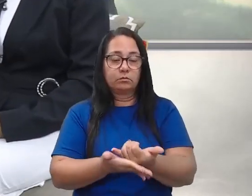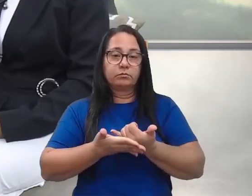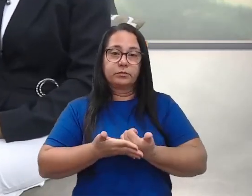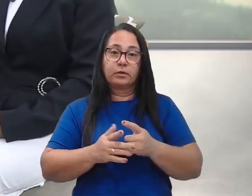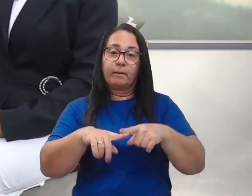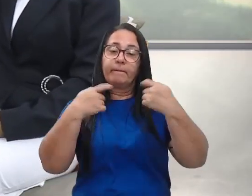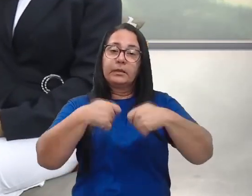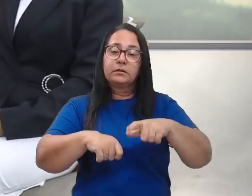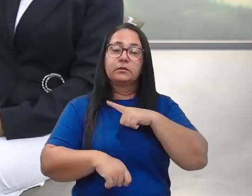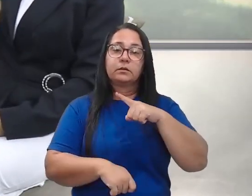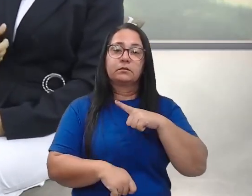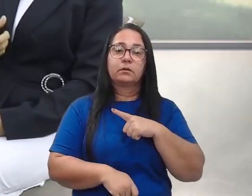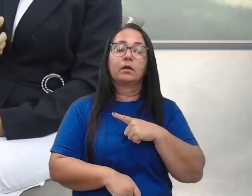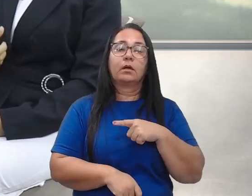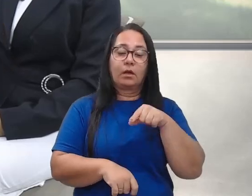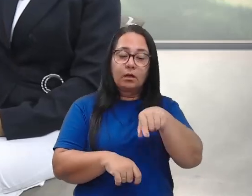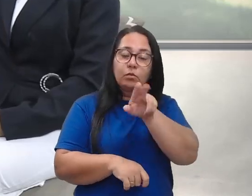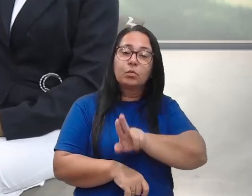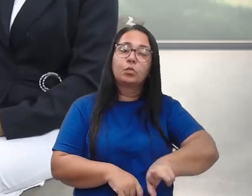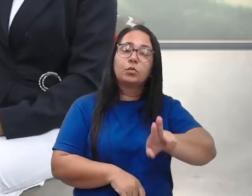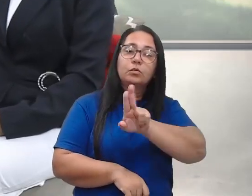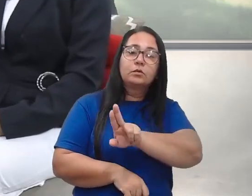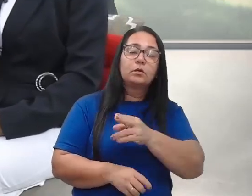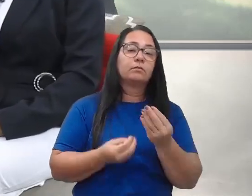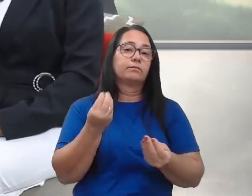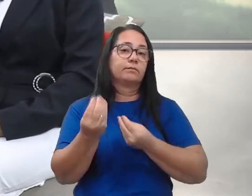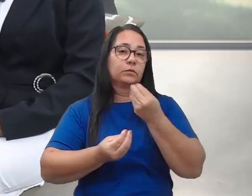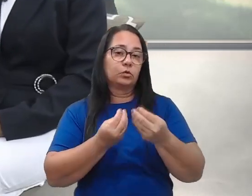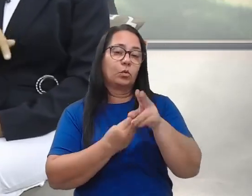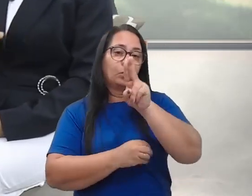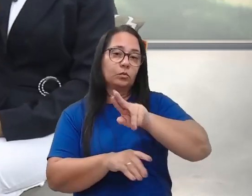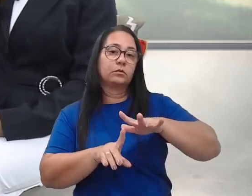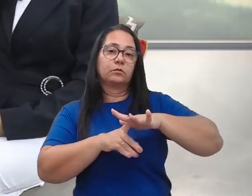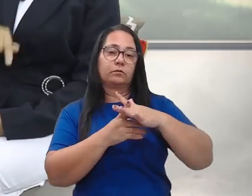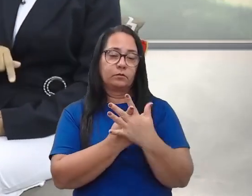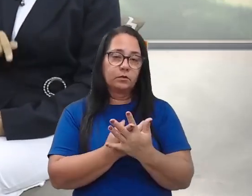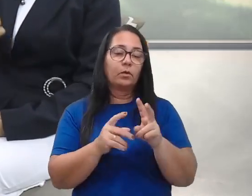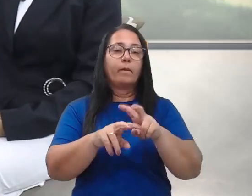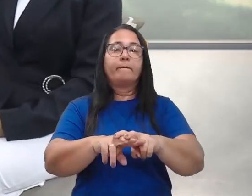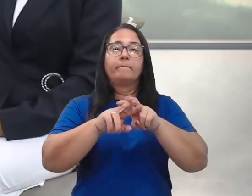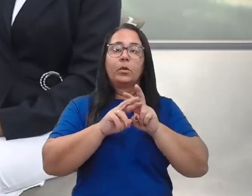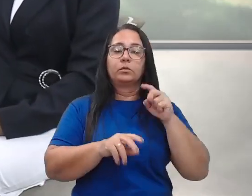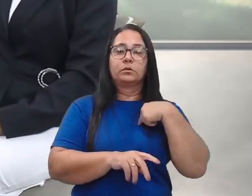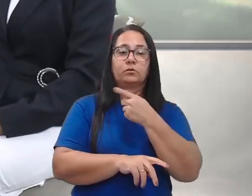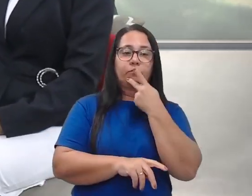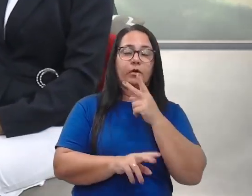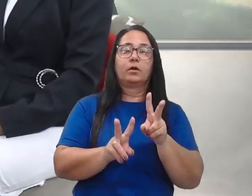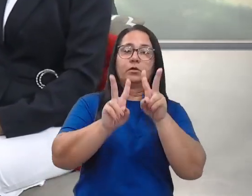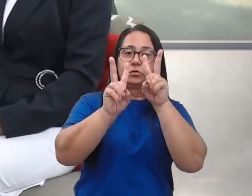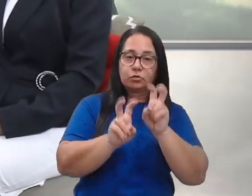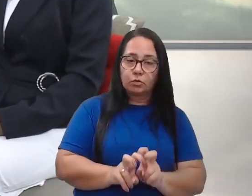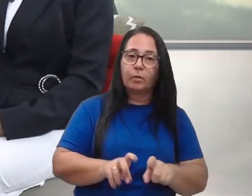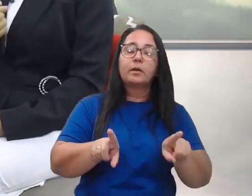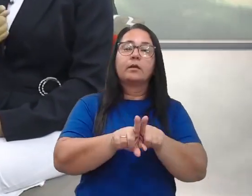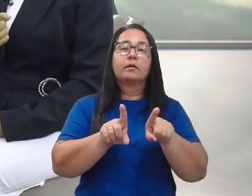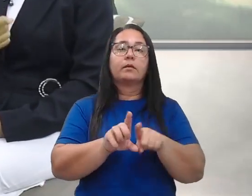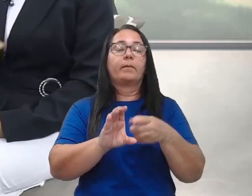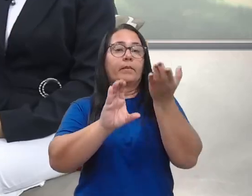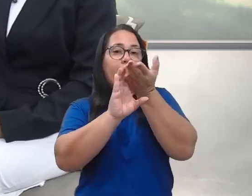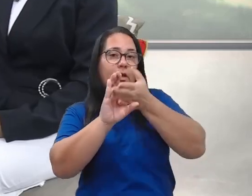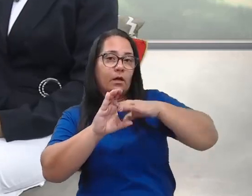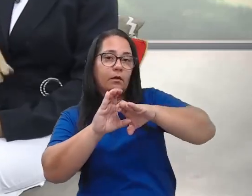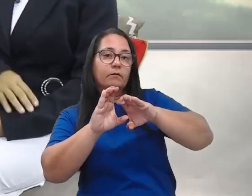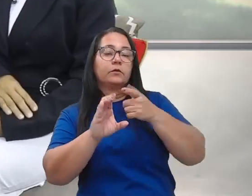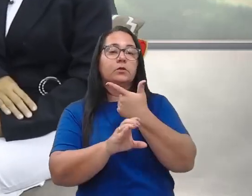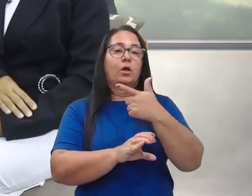ele serve, né? E aí usar essas ferramentas. E é por isso que nós vamos falar sobre Canvas na próxima aula, na próxima